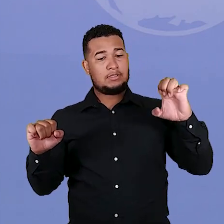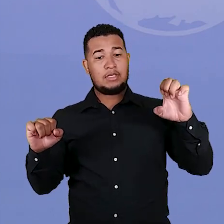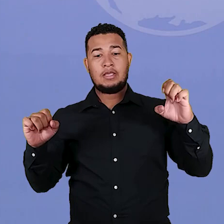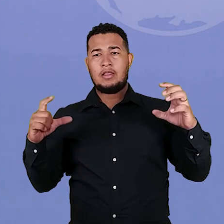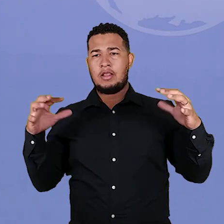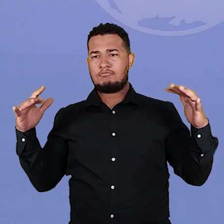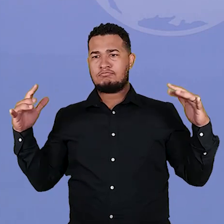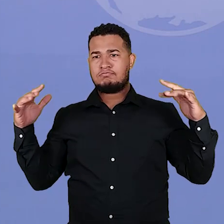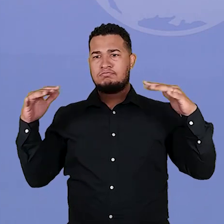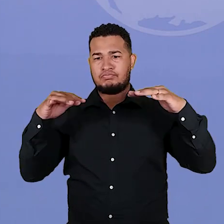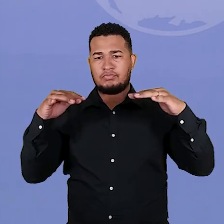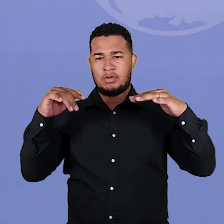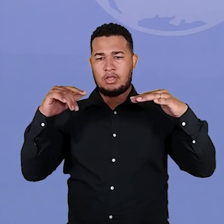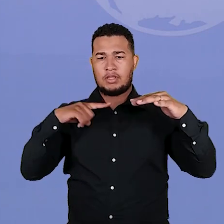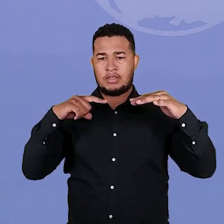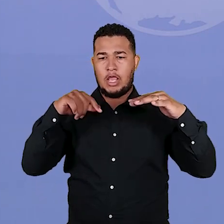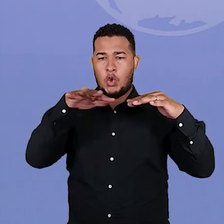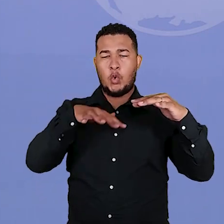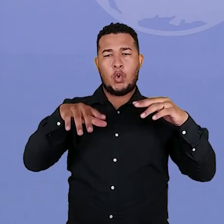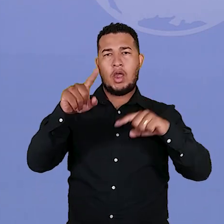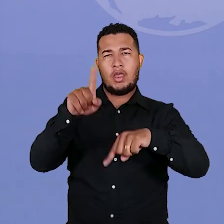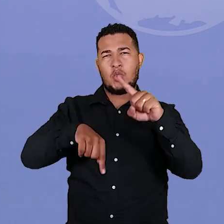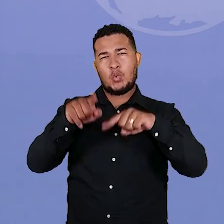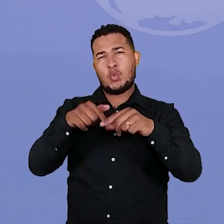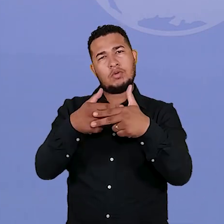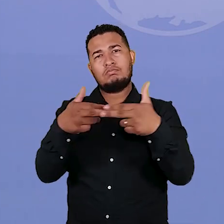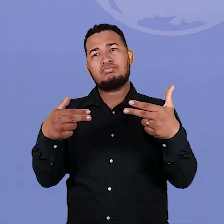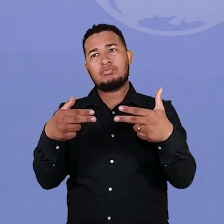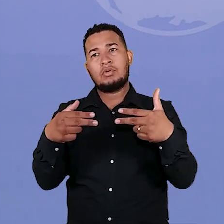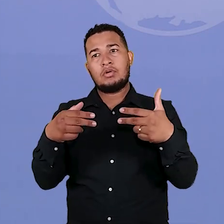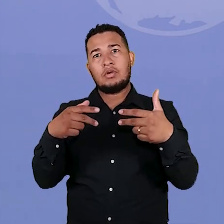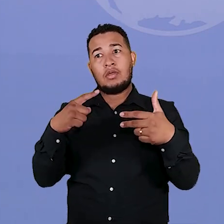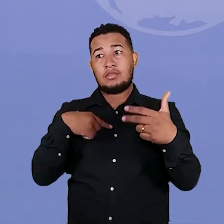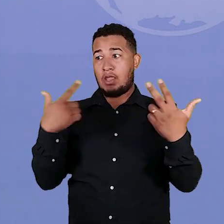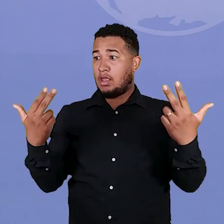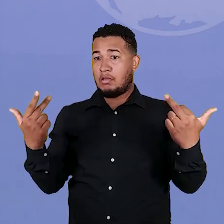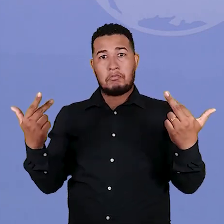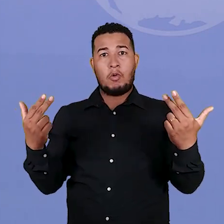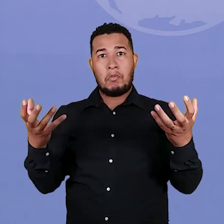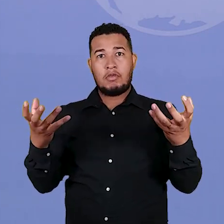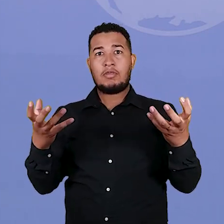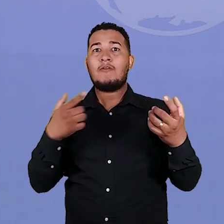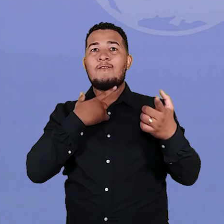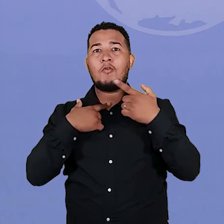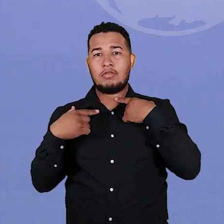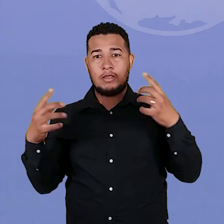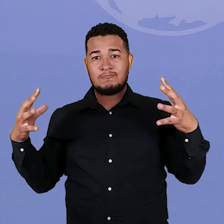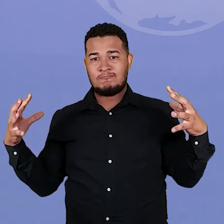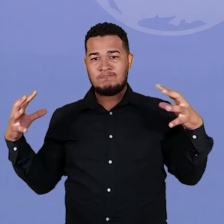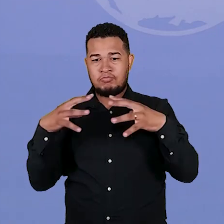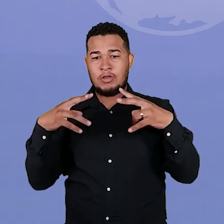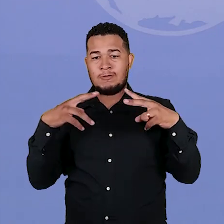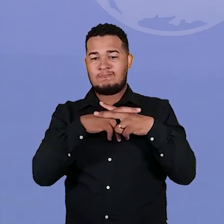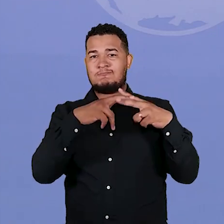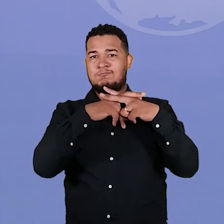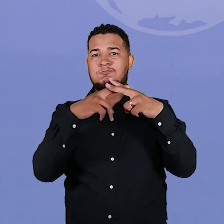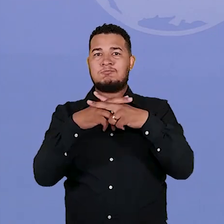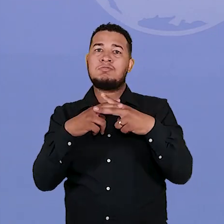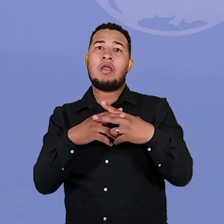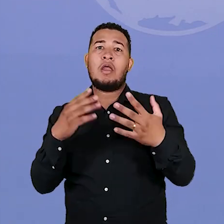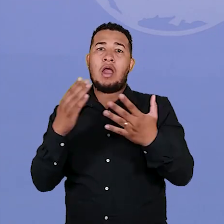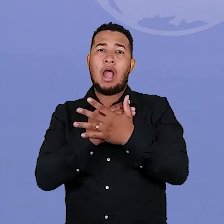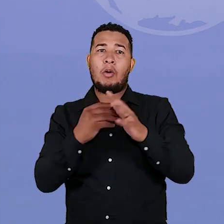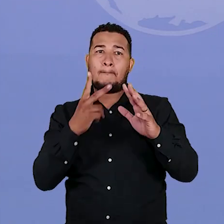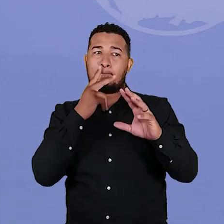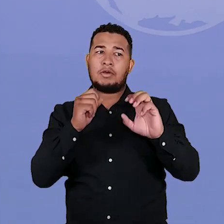nicho ecológico se encontra, algum recurso, alguma coisa, né? Elas vão acabar o quê? Competindo, tá? Elas vão competir.